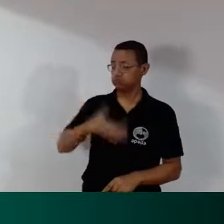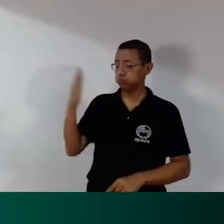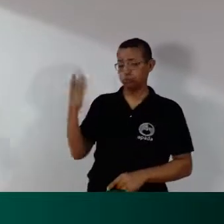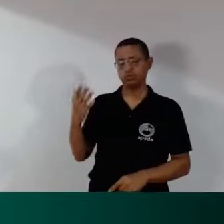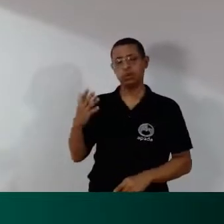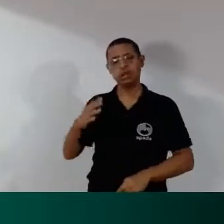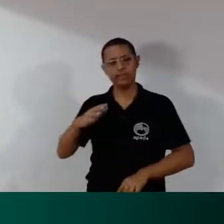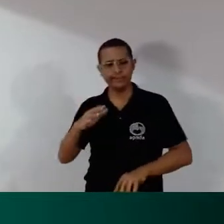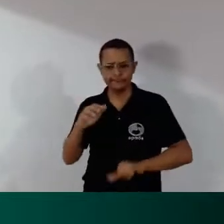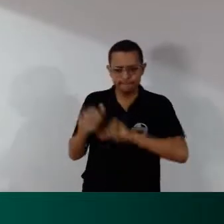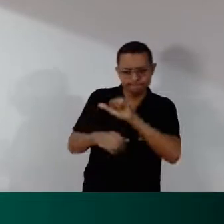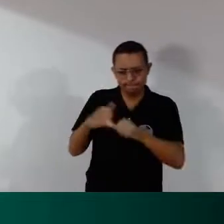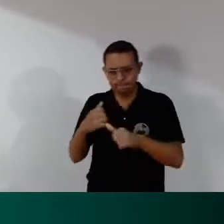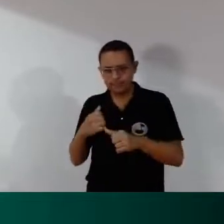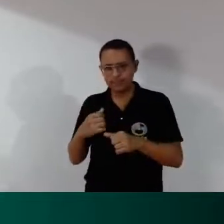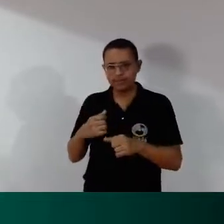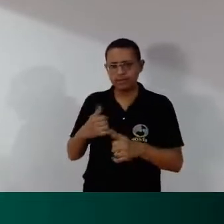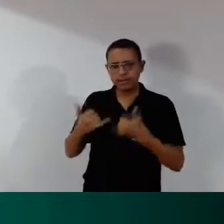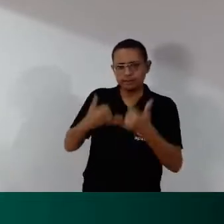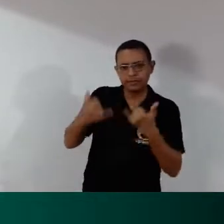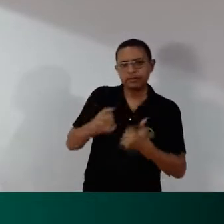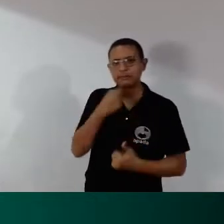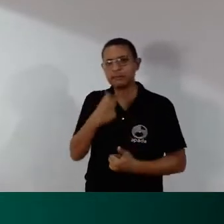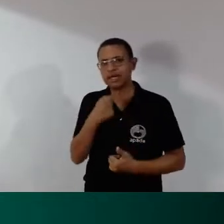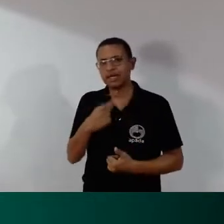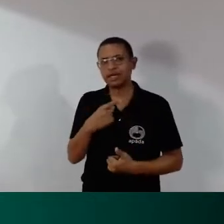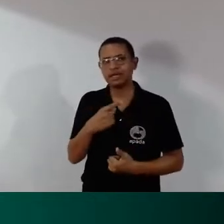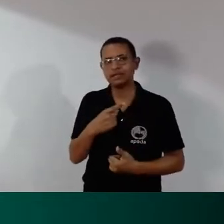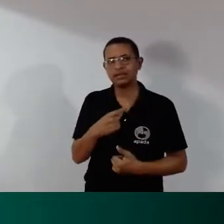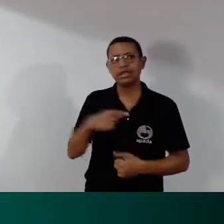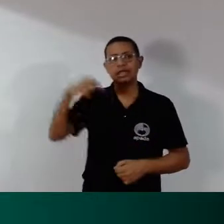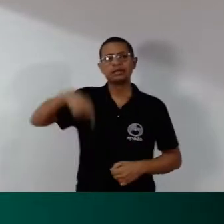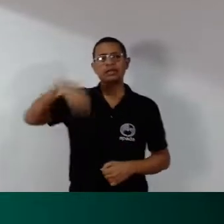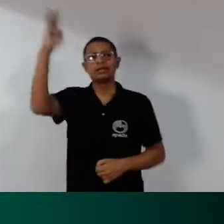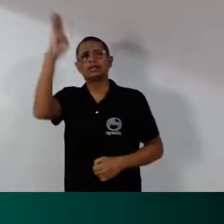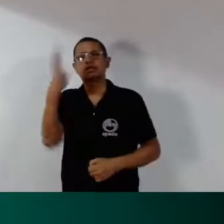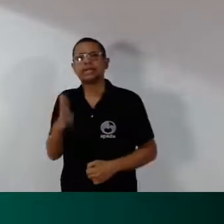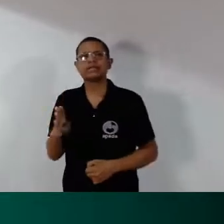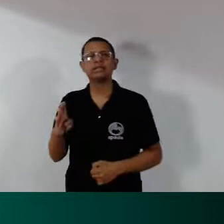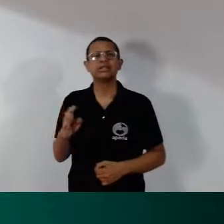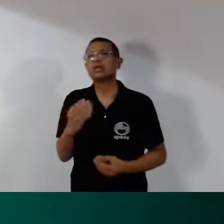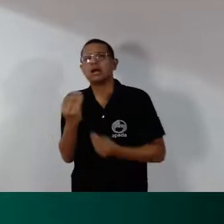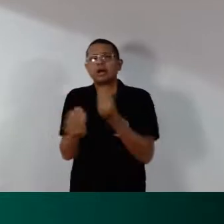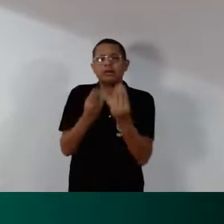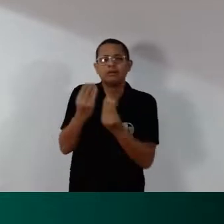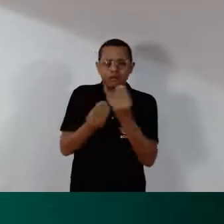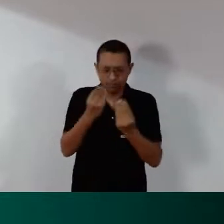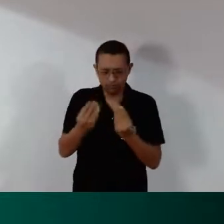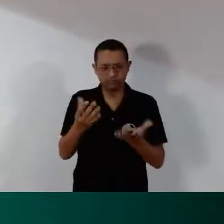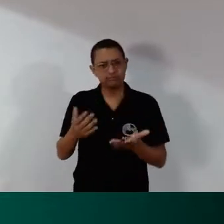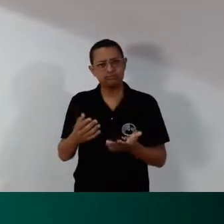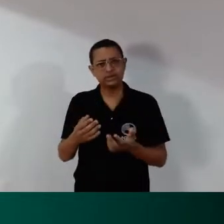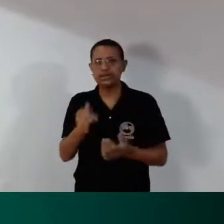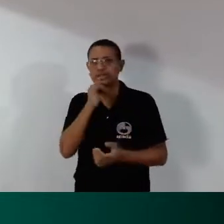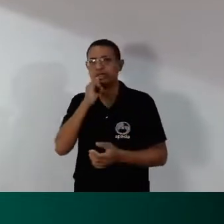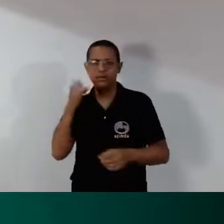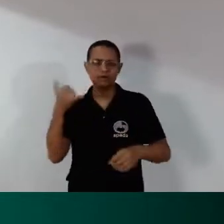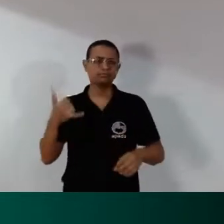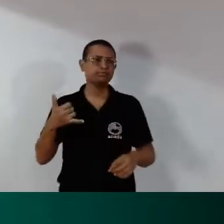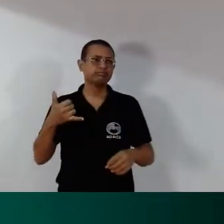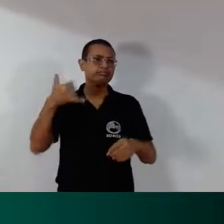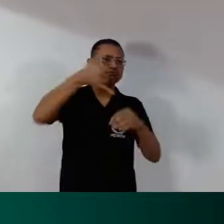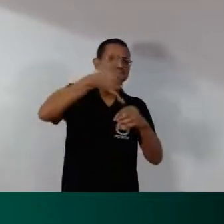fala piada com preço da situação do país e como é que tá as coisas o preço do do da